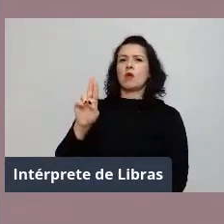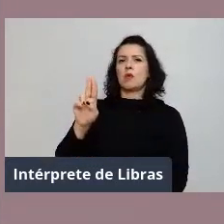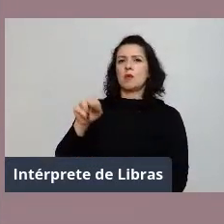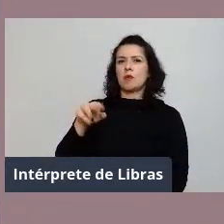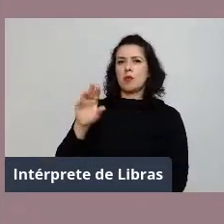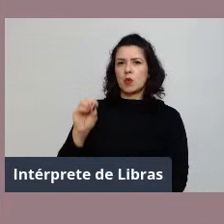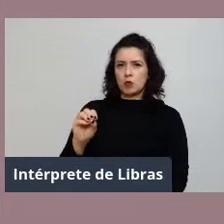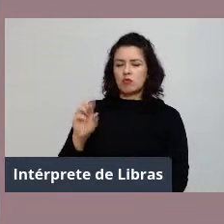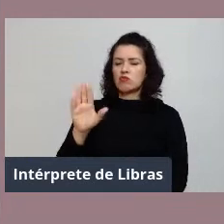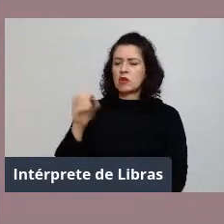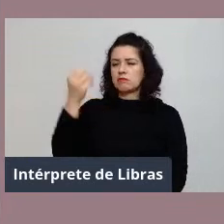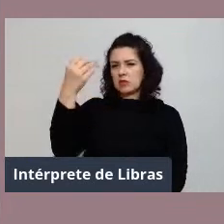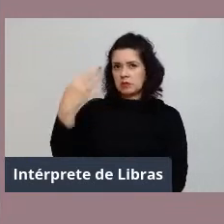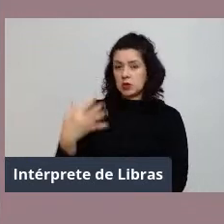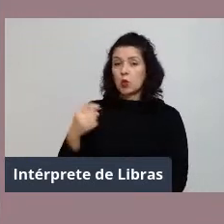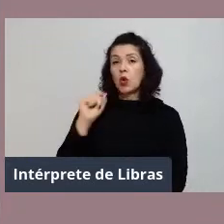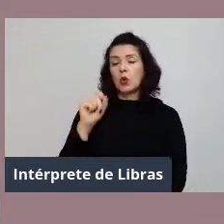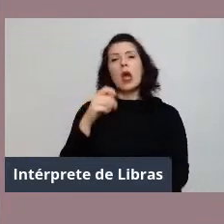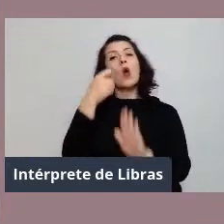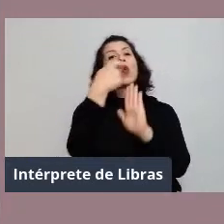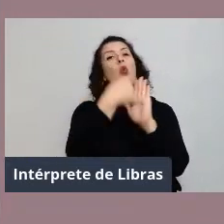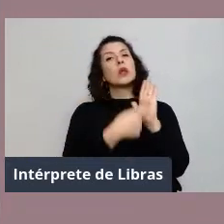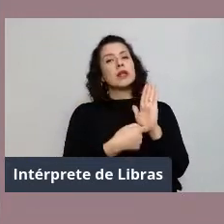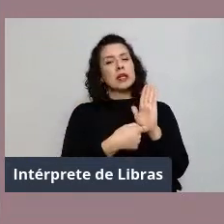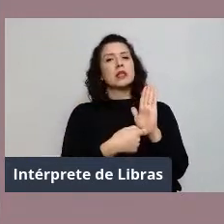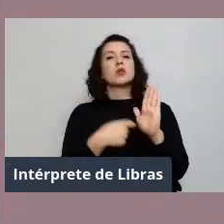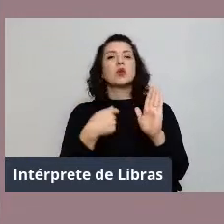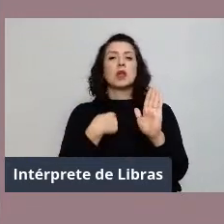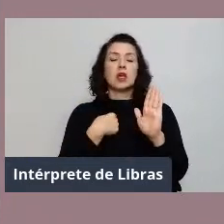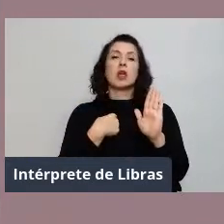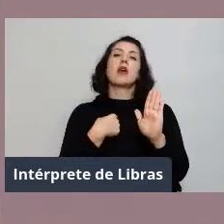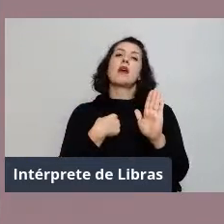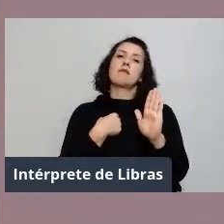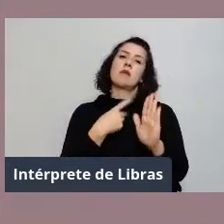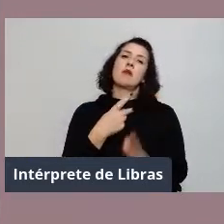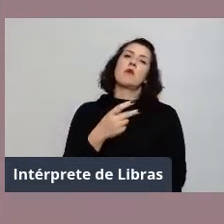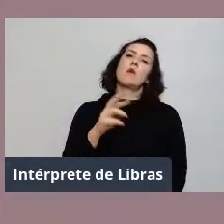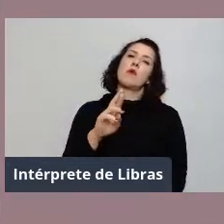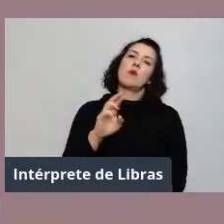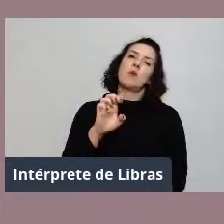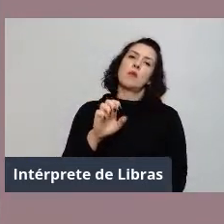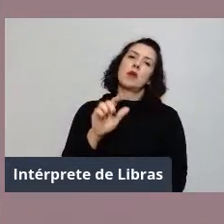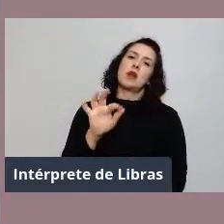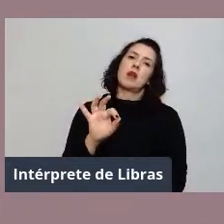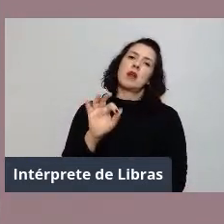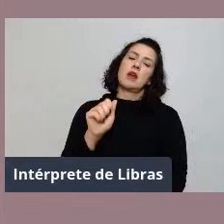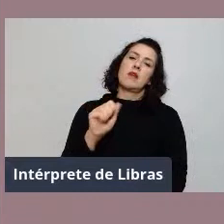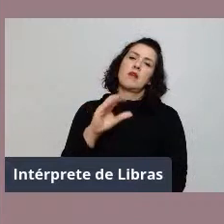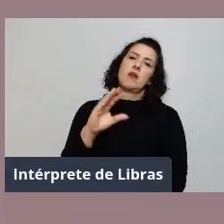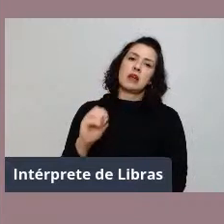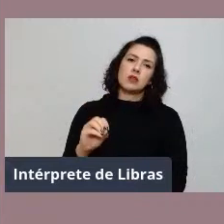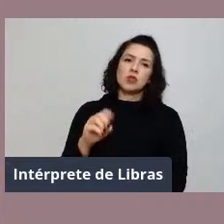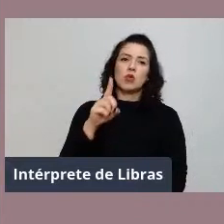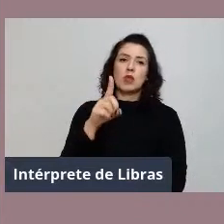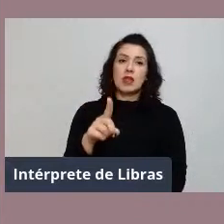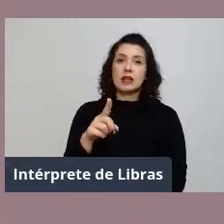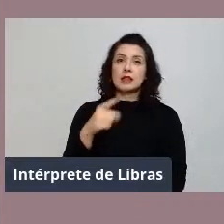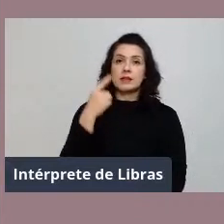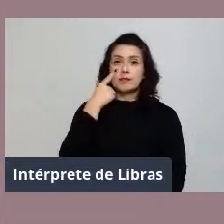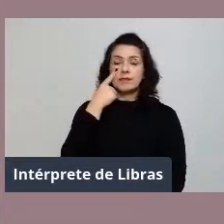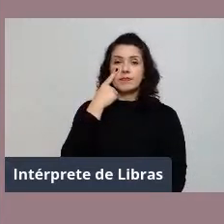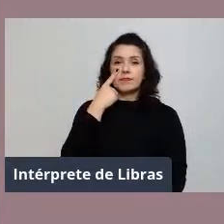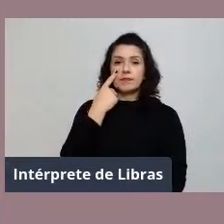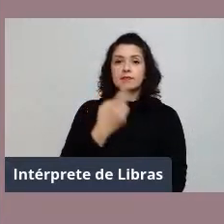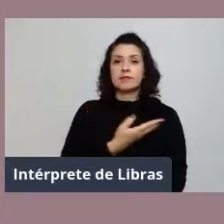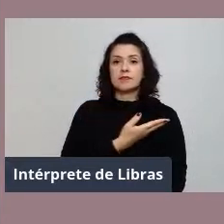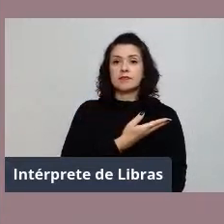Um texto que é o prefácio, como ele disse, dessa edição, da Hora da